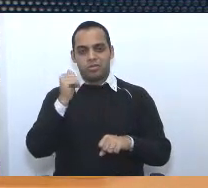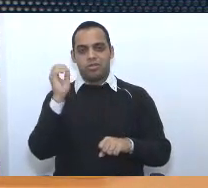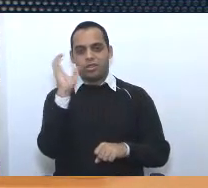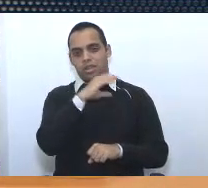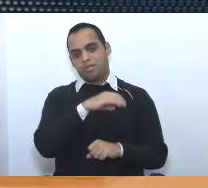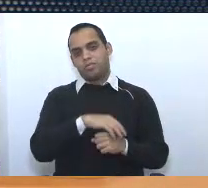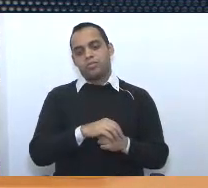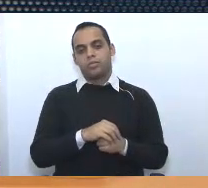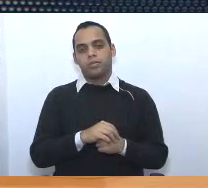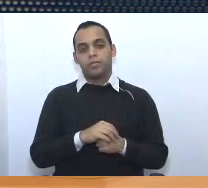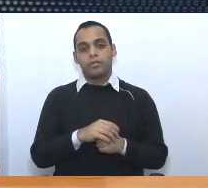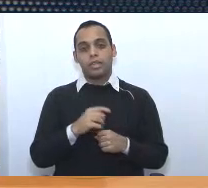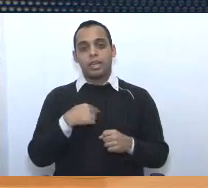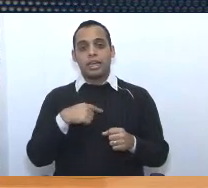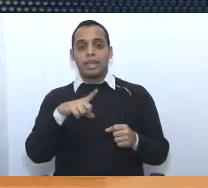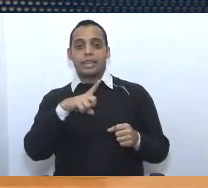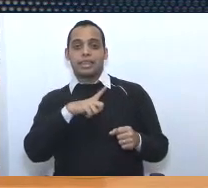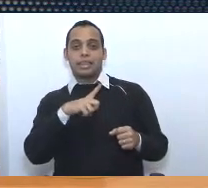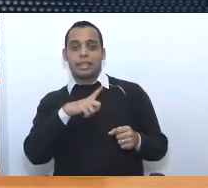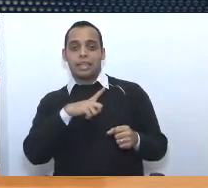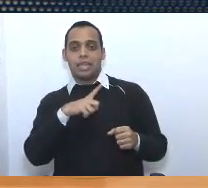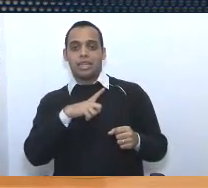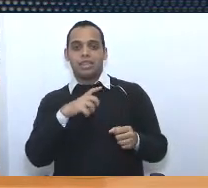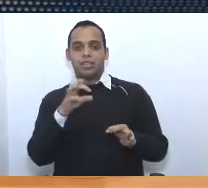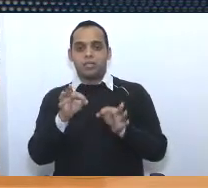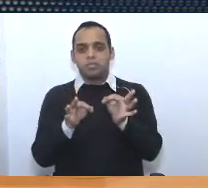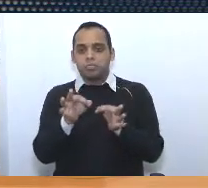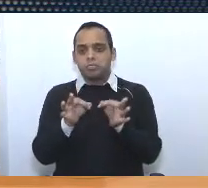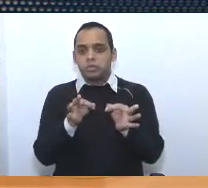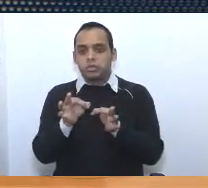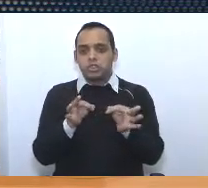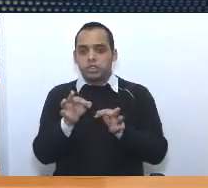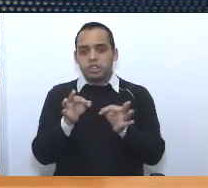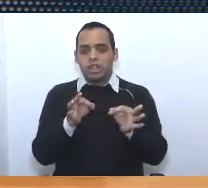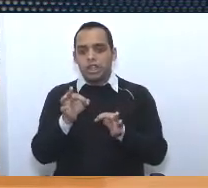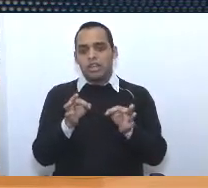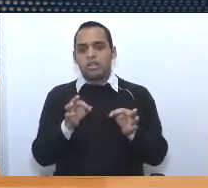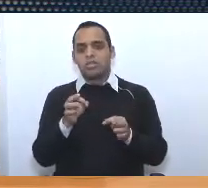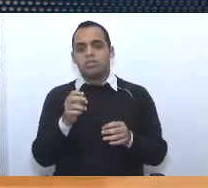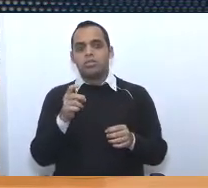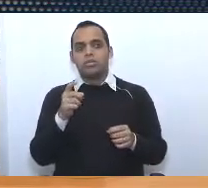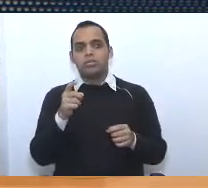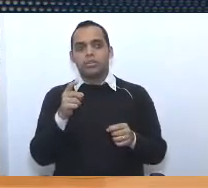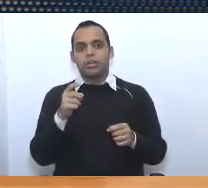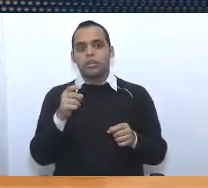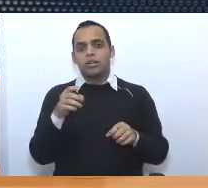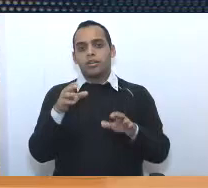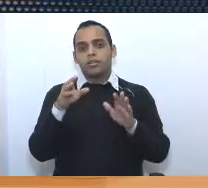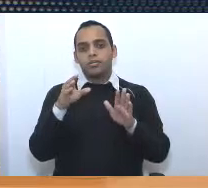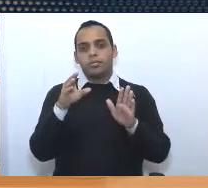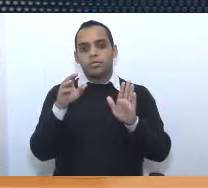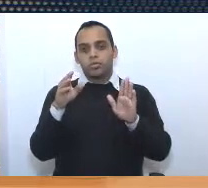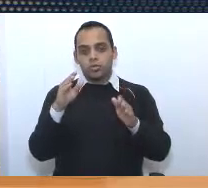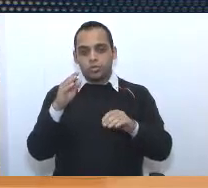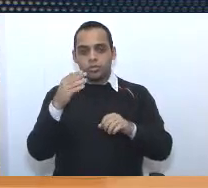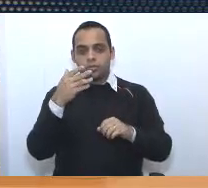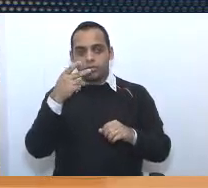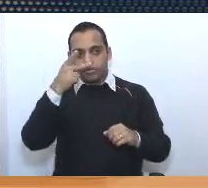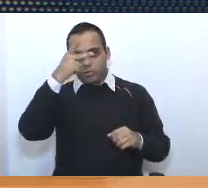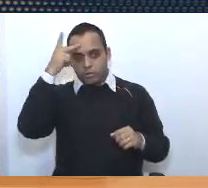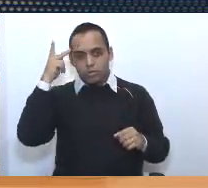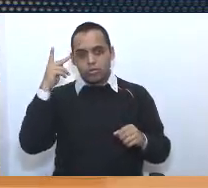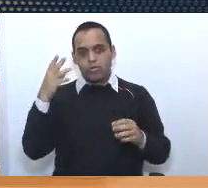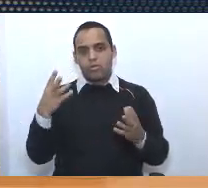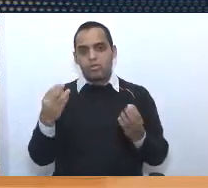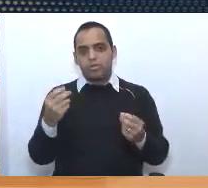A pergunta é se existe projeto para um concurso para mais procuradores ou para aumentar a questão dos funcionários,